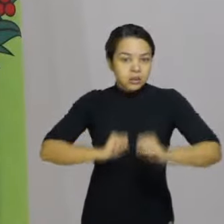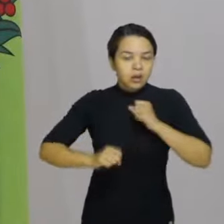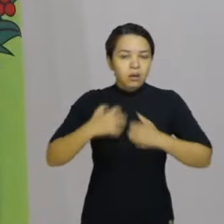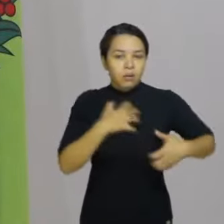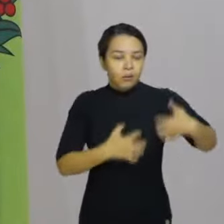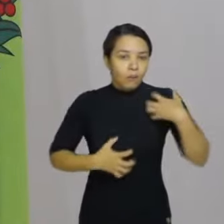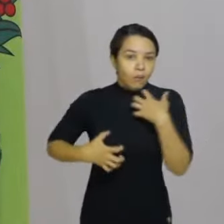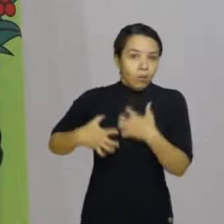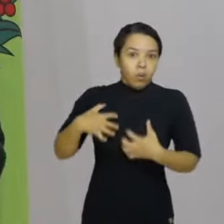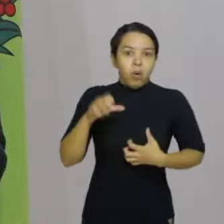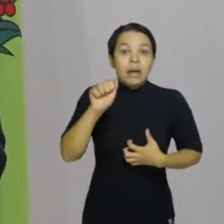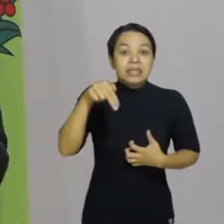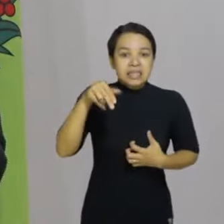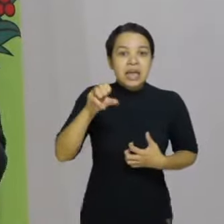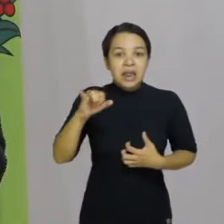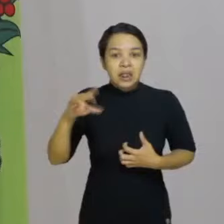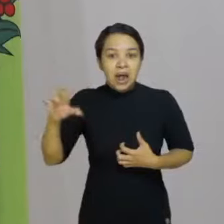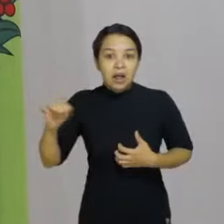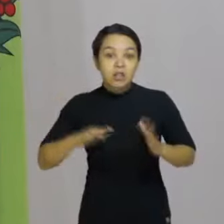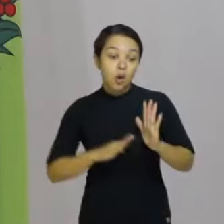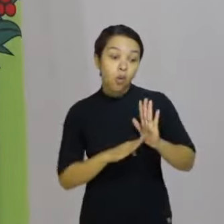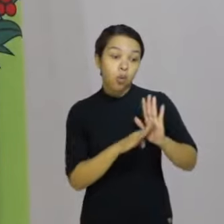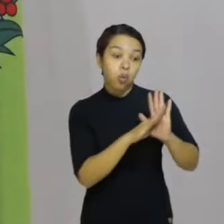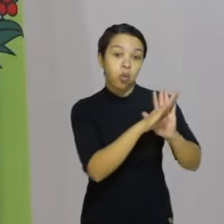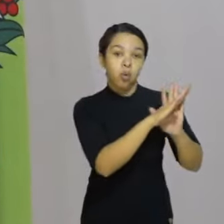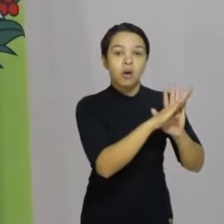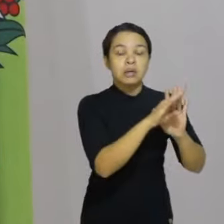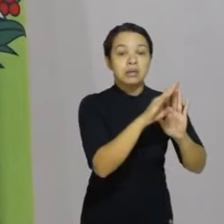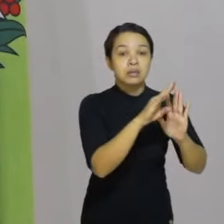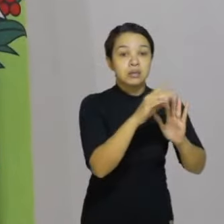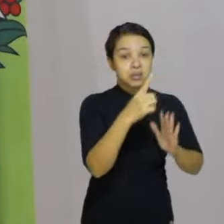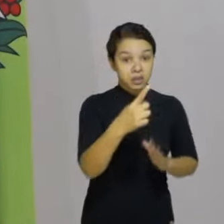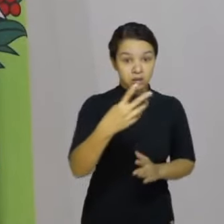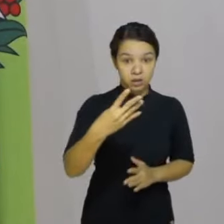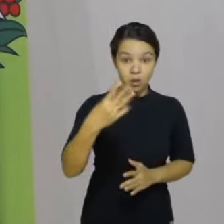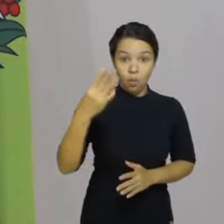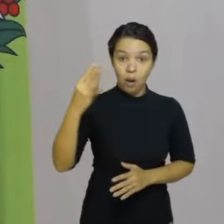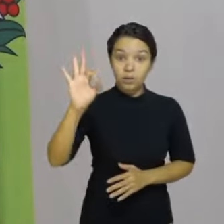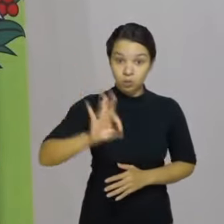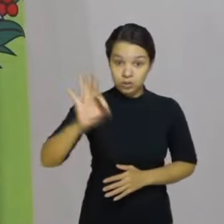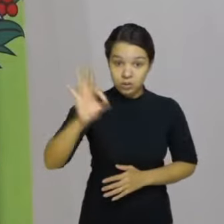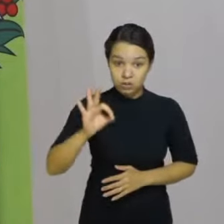Casos de ansiedade aumentaram 134%.